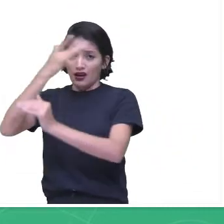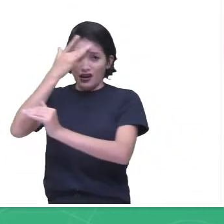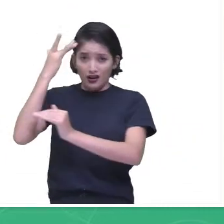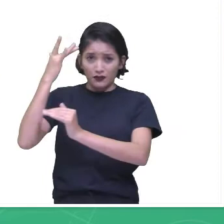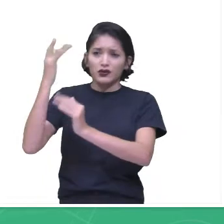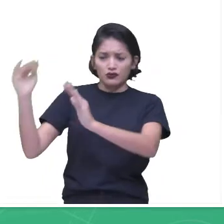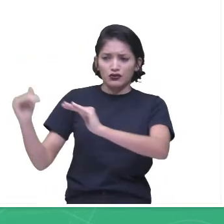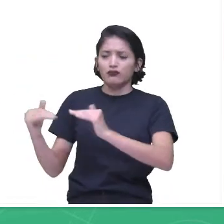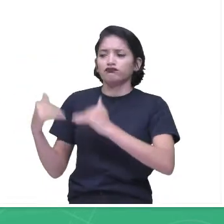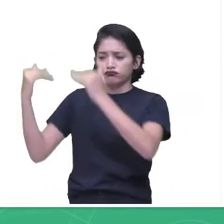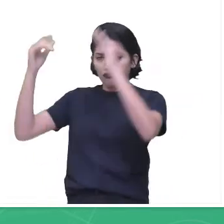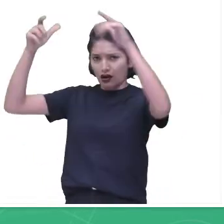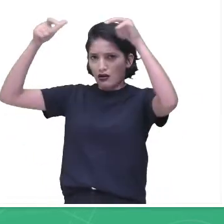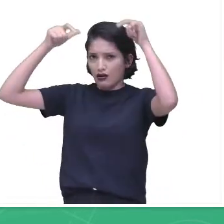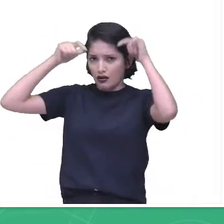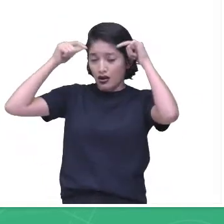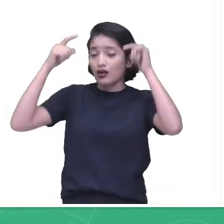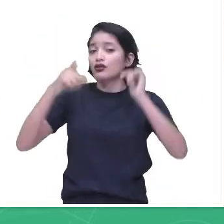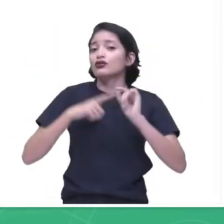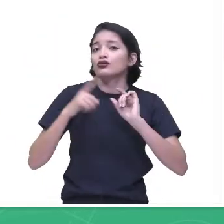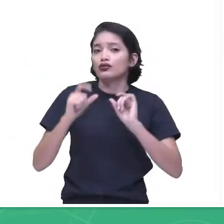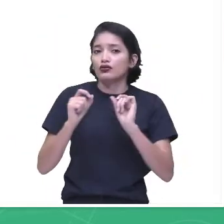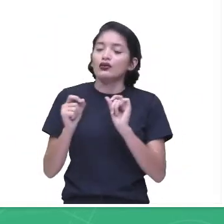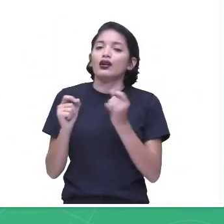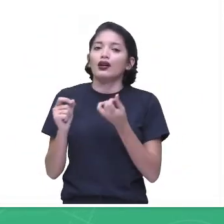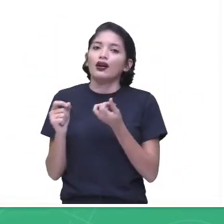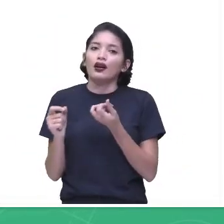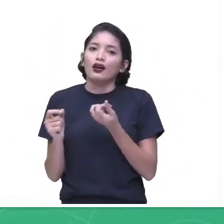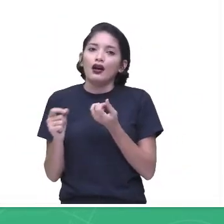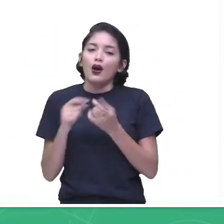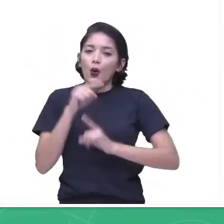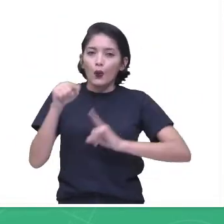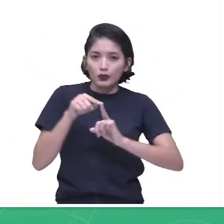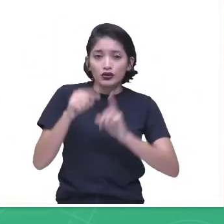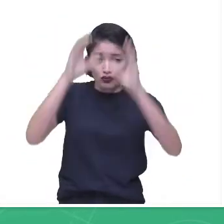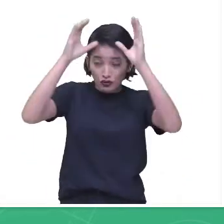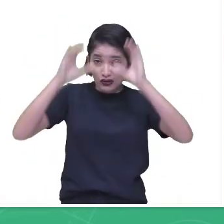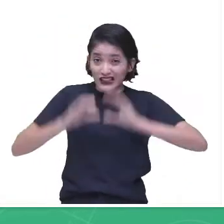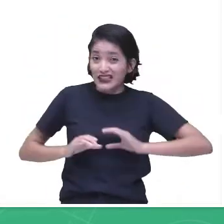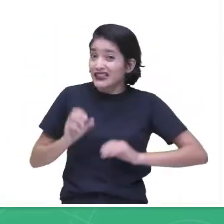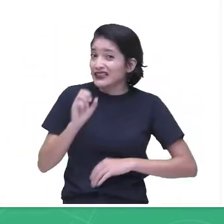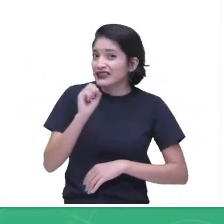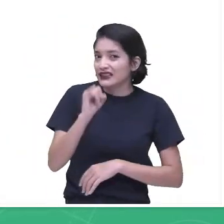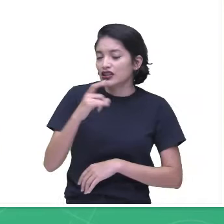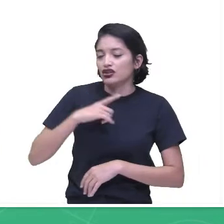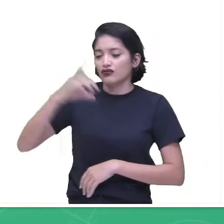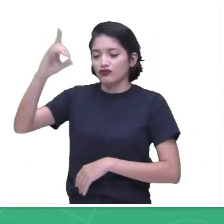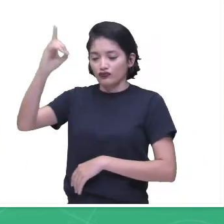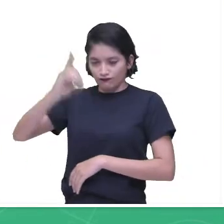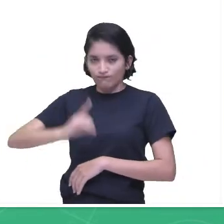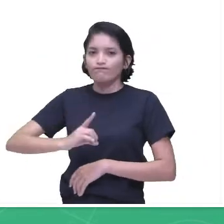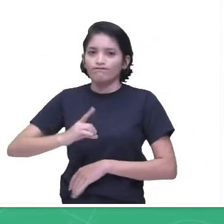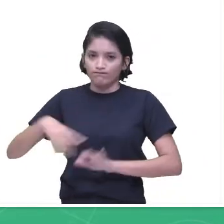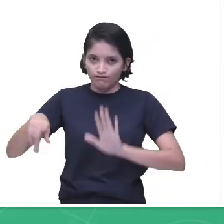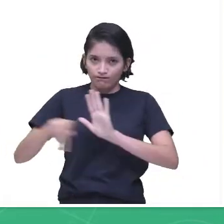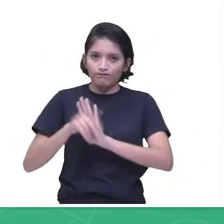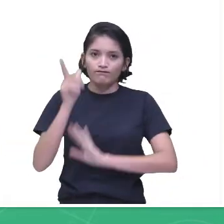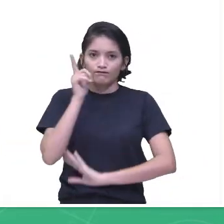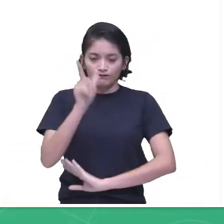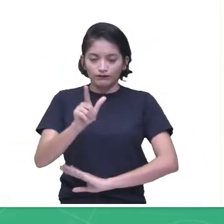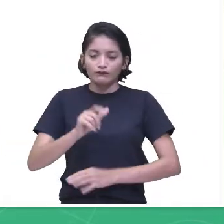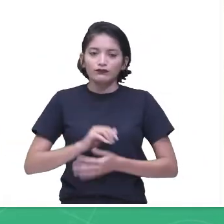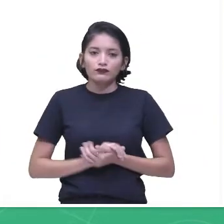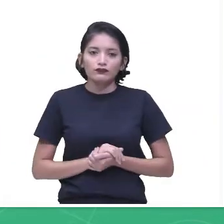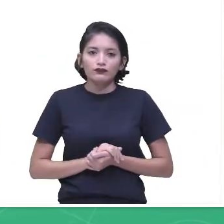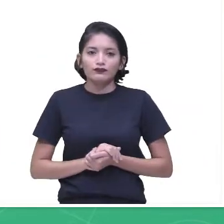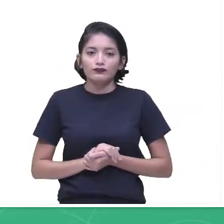também recebiam, né, essa condição de cidadão se tivesse direitos ali garantidos, né?